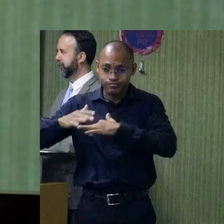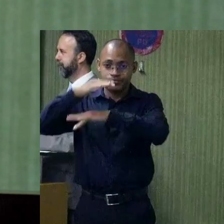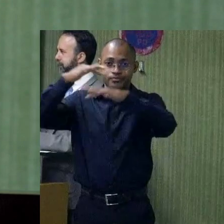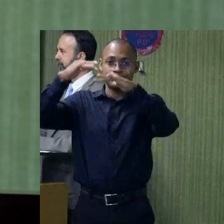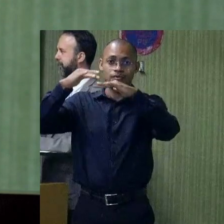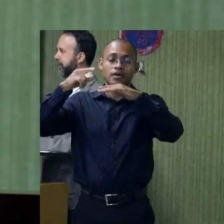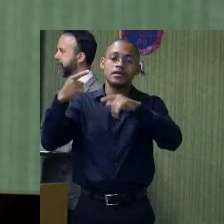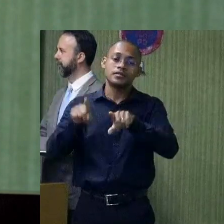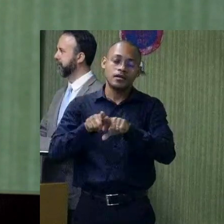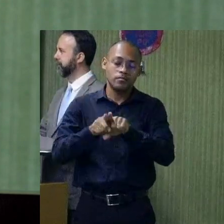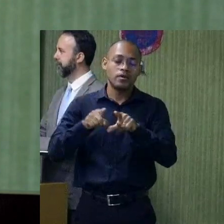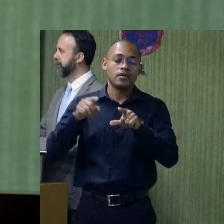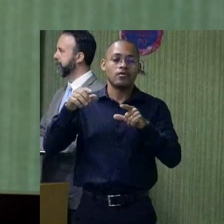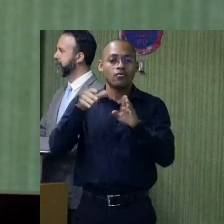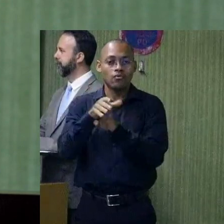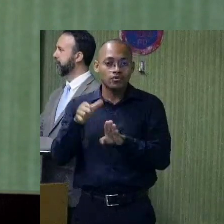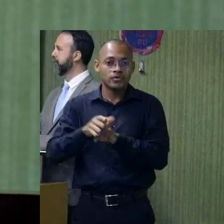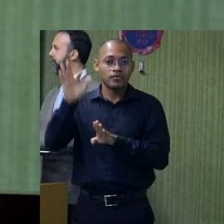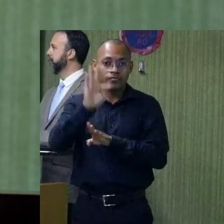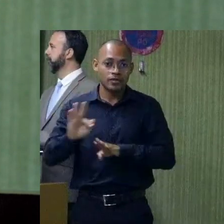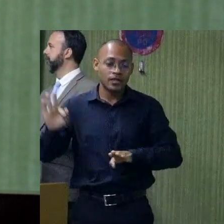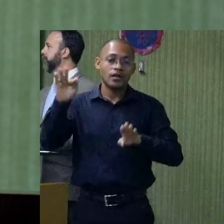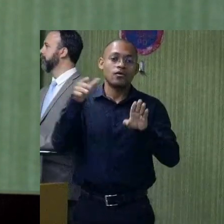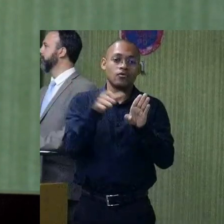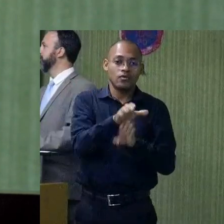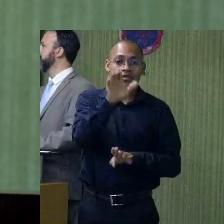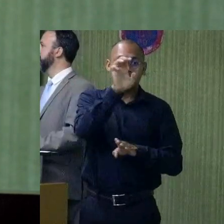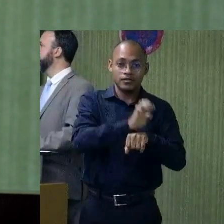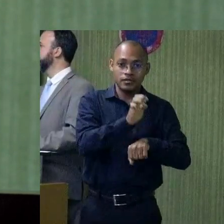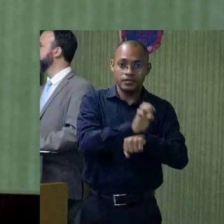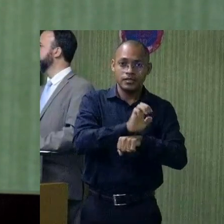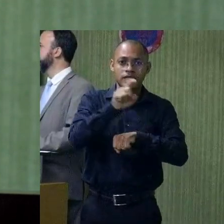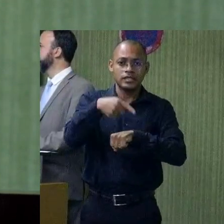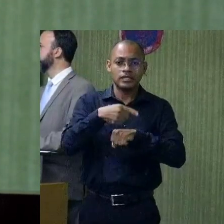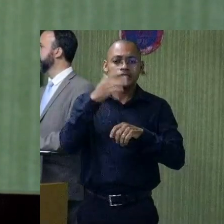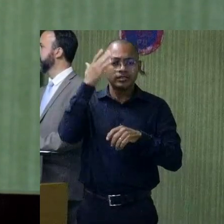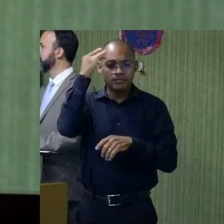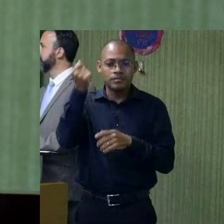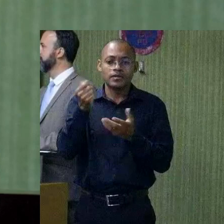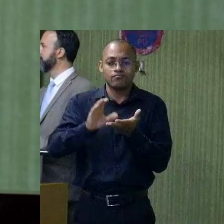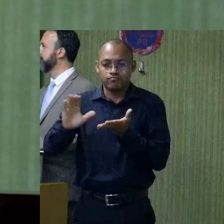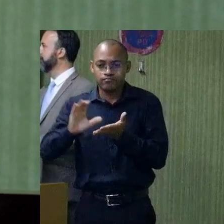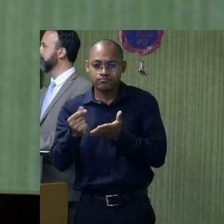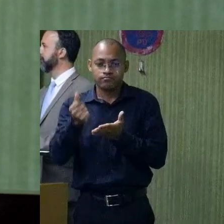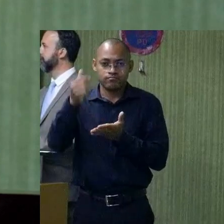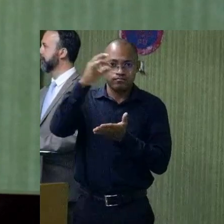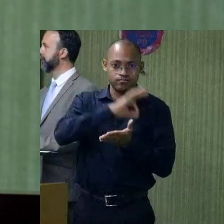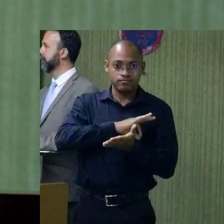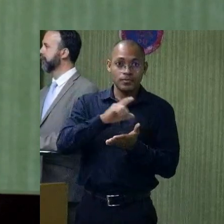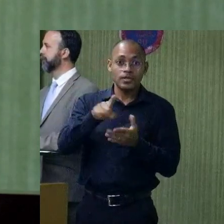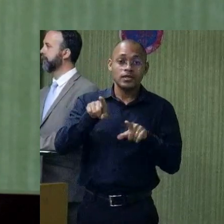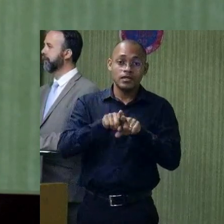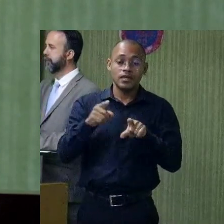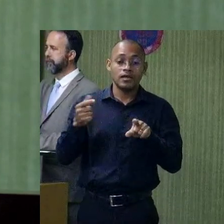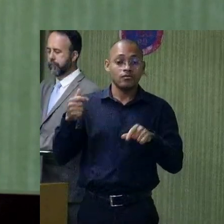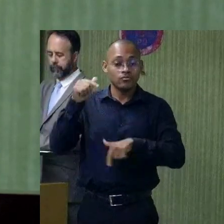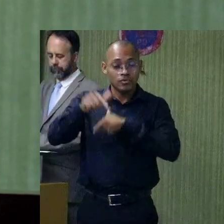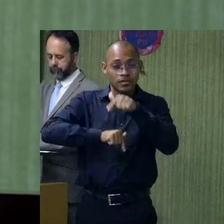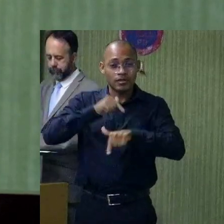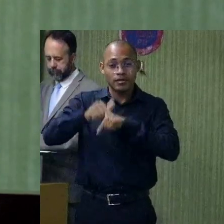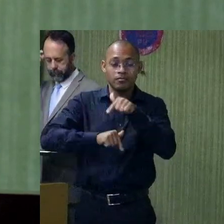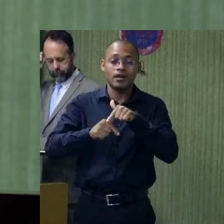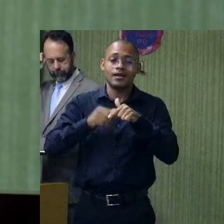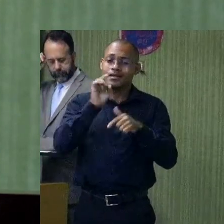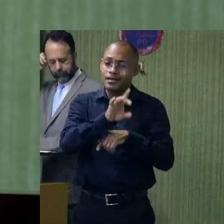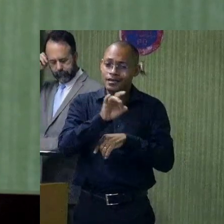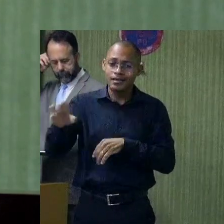também Estadual de auxílio com renda né para essas famílias foi criado e o nosso trabalho foi fazer com que os municípios o mais rápido